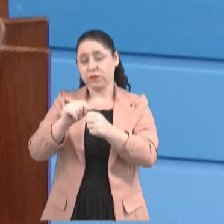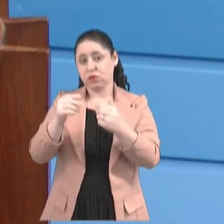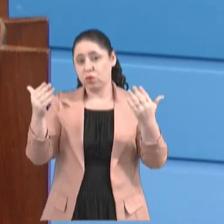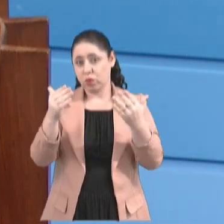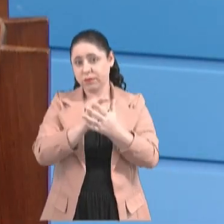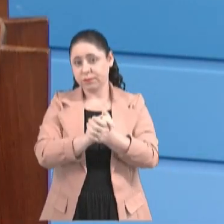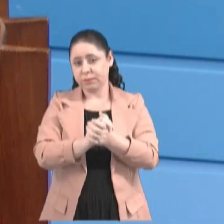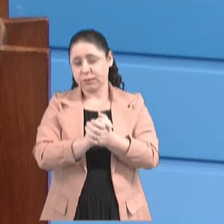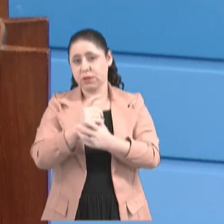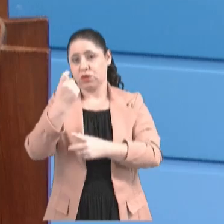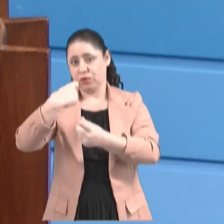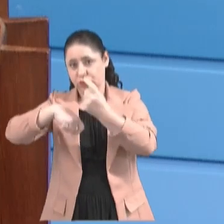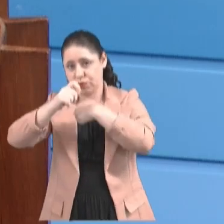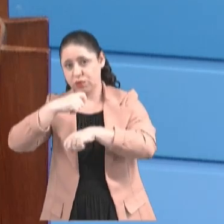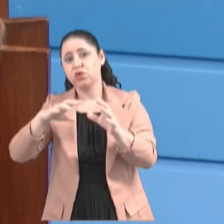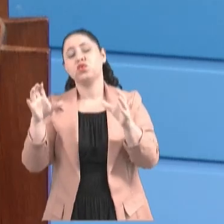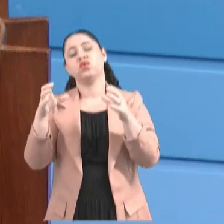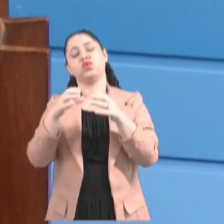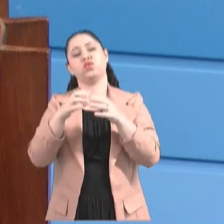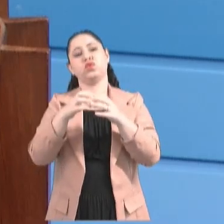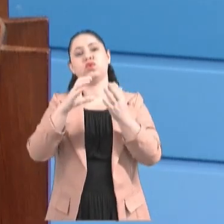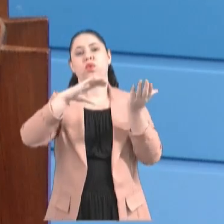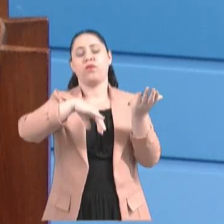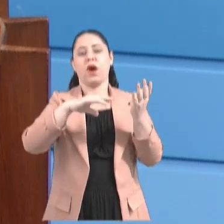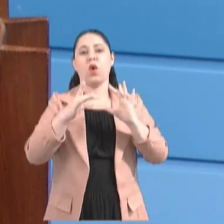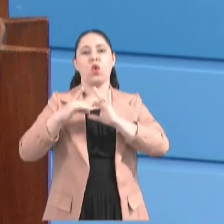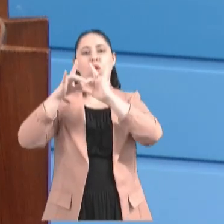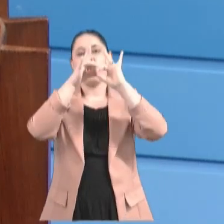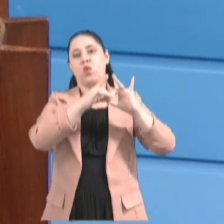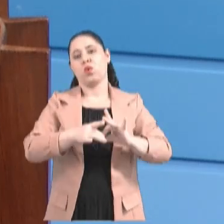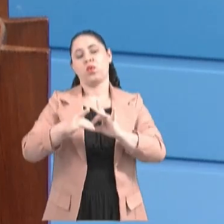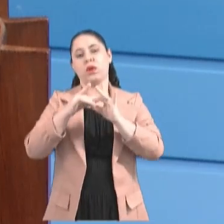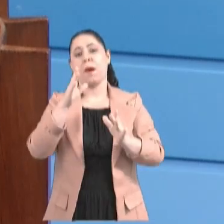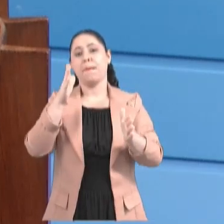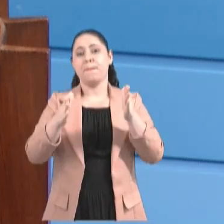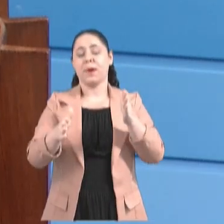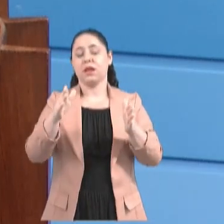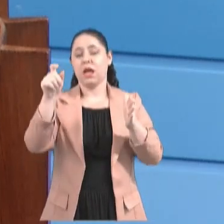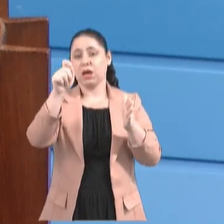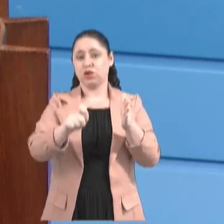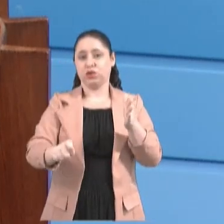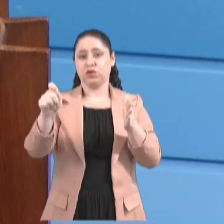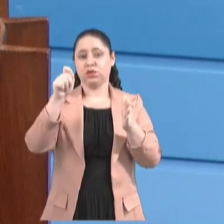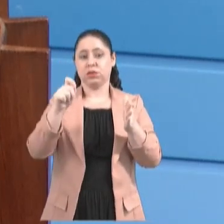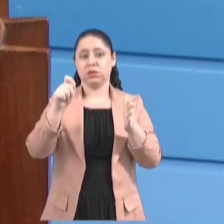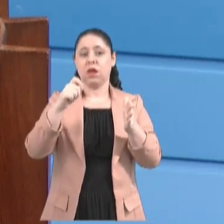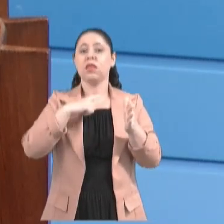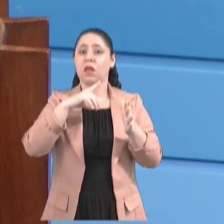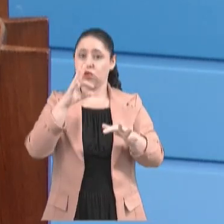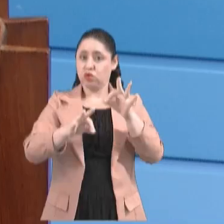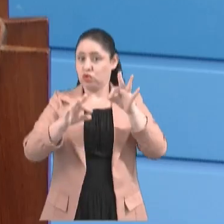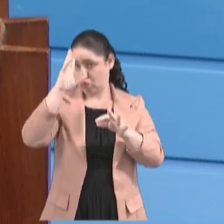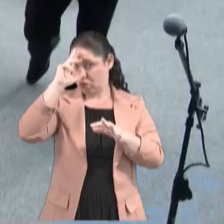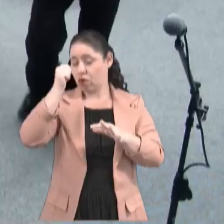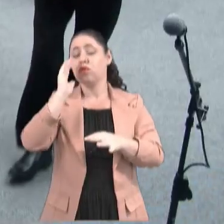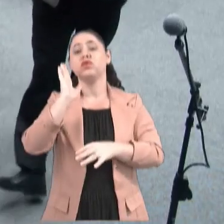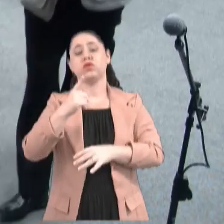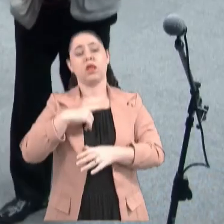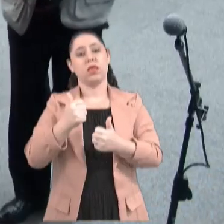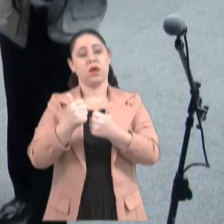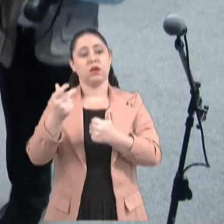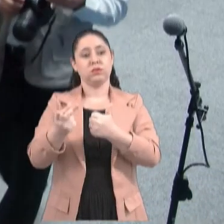promoveu uma gestão junto ao Congresso Nacional para unificar os mandatos das agências. Isso está no julgado do Tribunal de Contas da